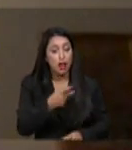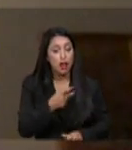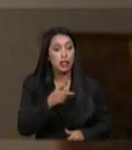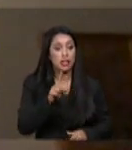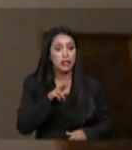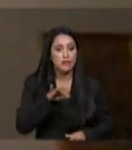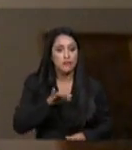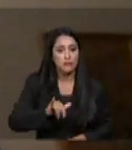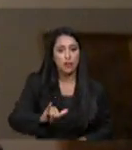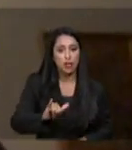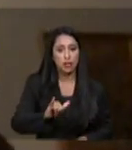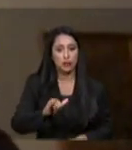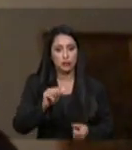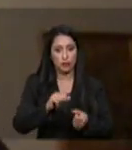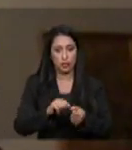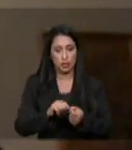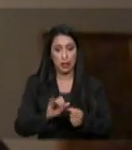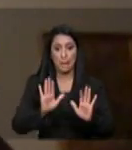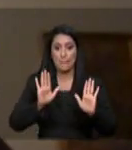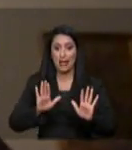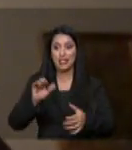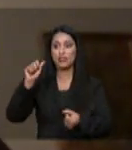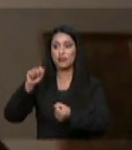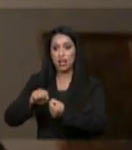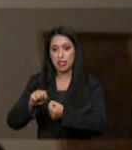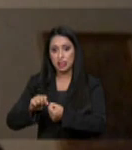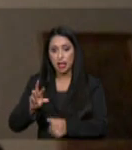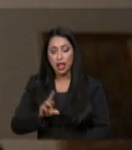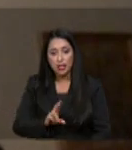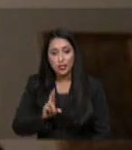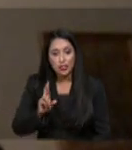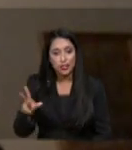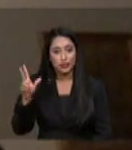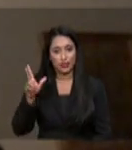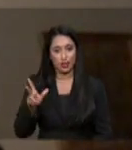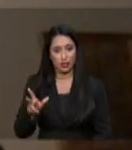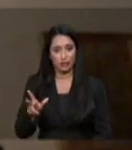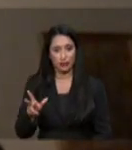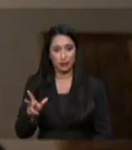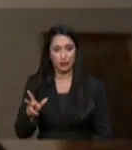a lei revogada pune a aptidão para